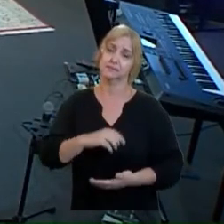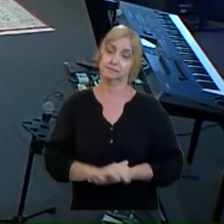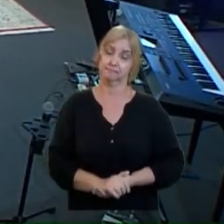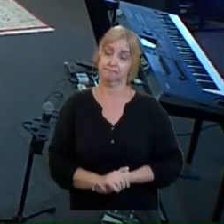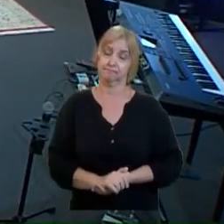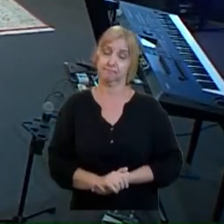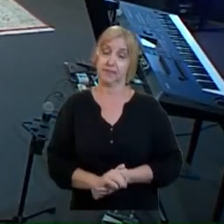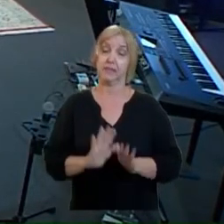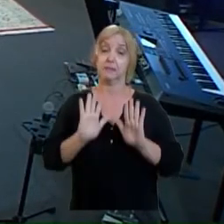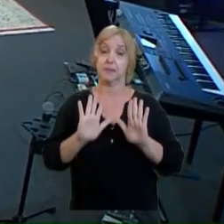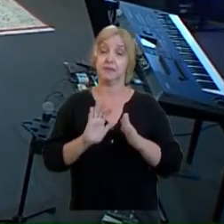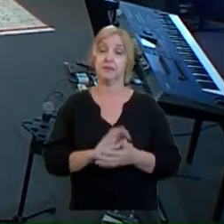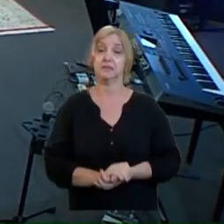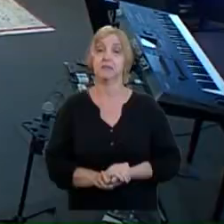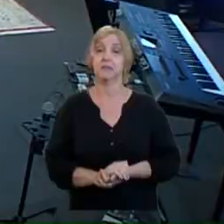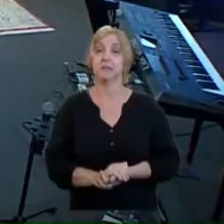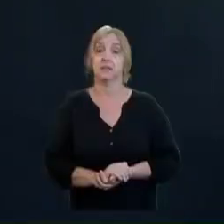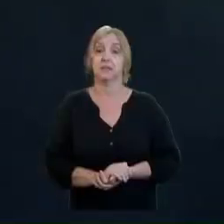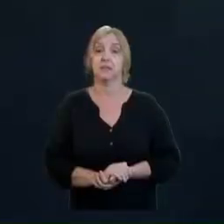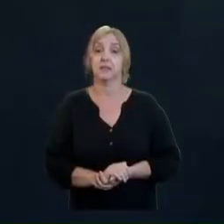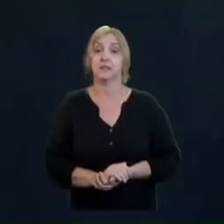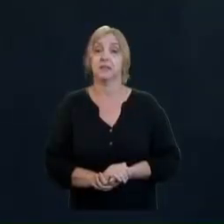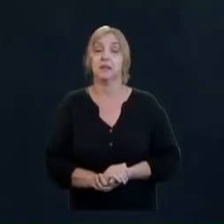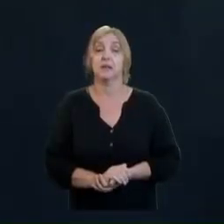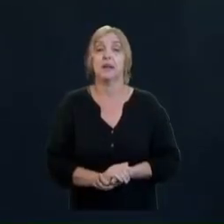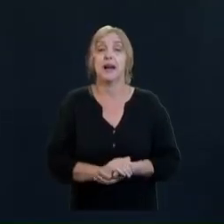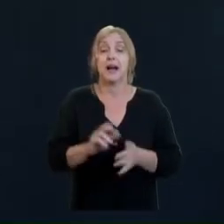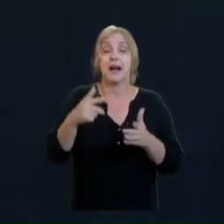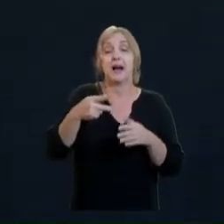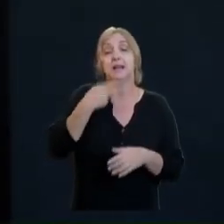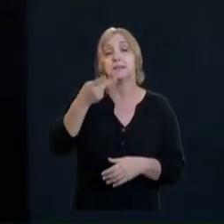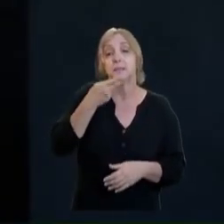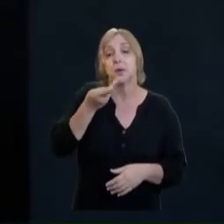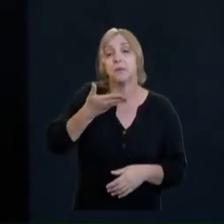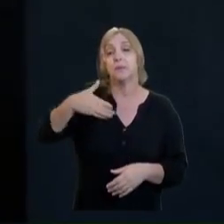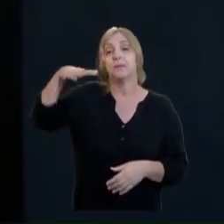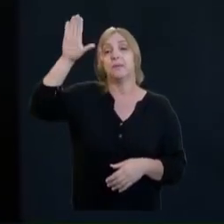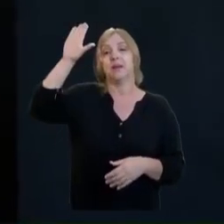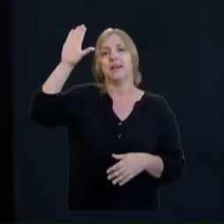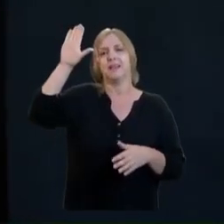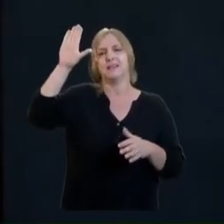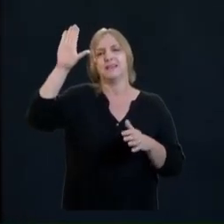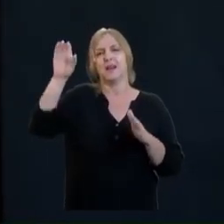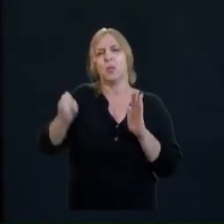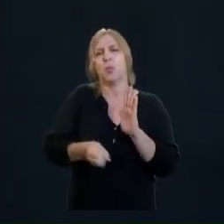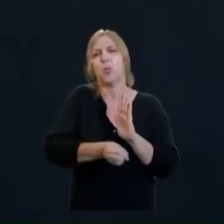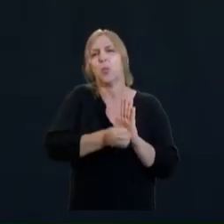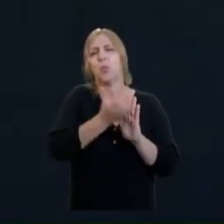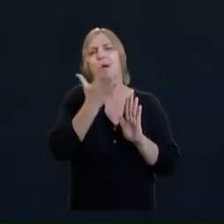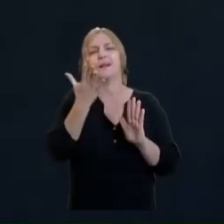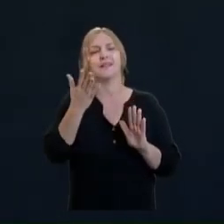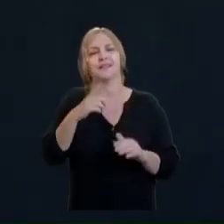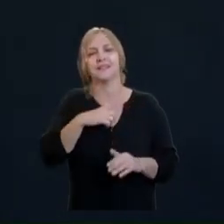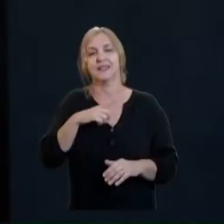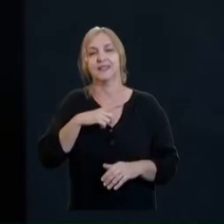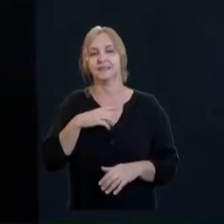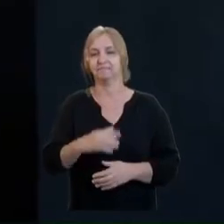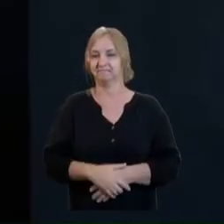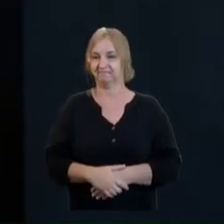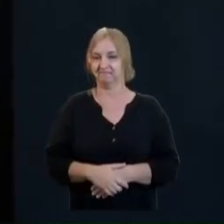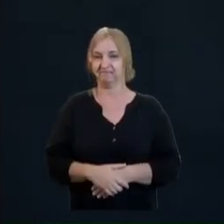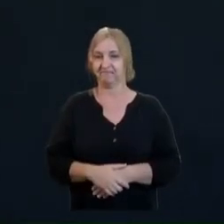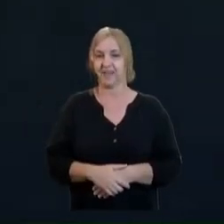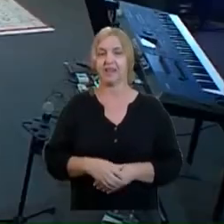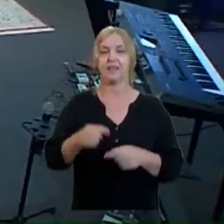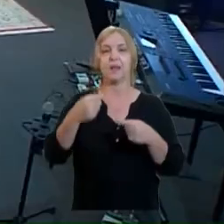pode dizer isso aqui, porque quantas são as promessas de Deus? Há um hino que a gente cantava muito